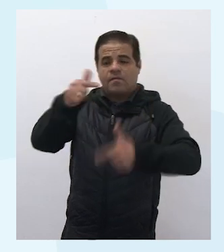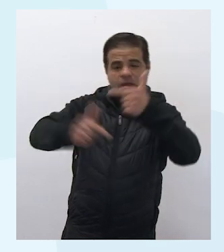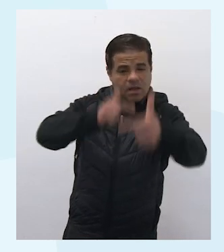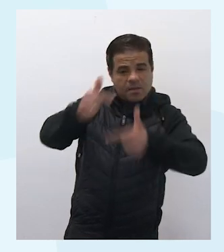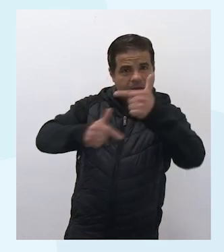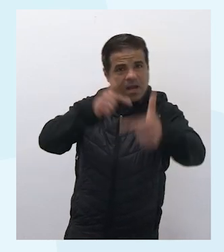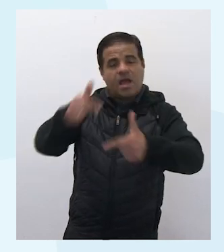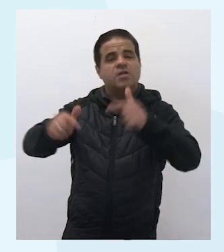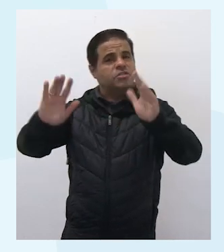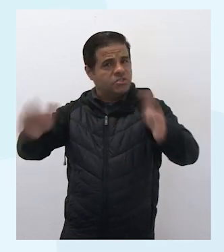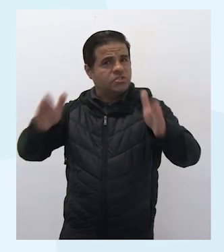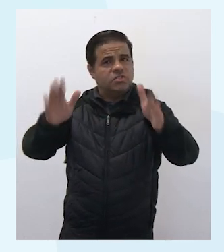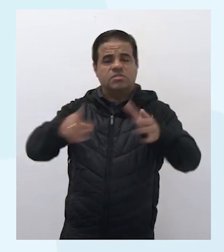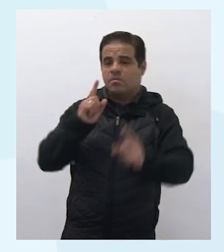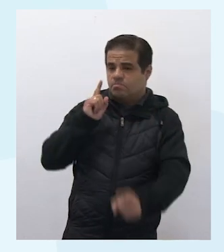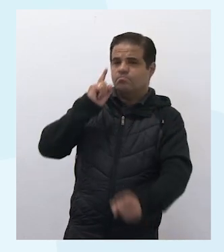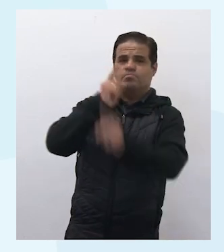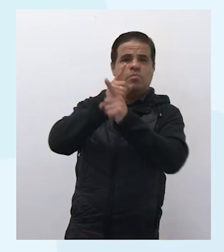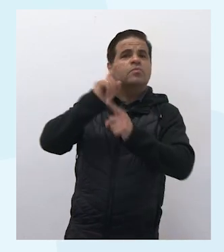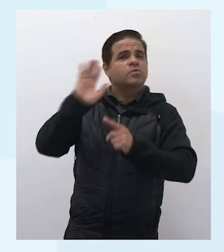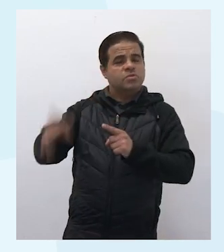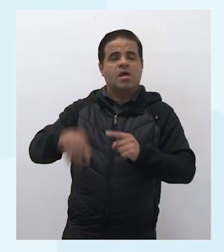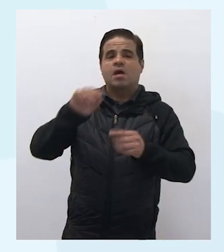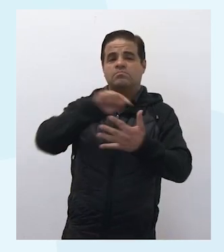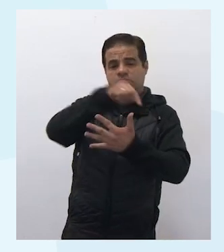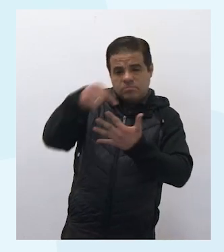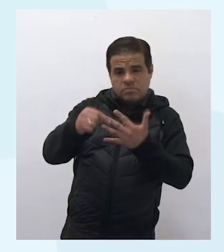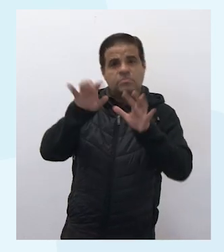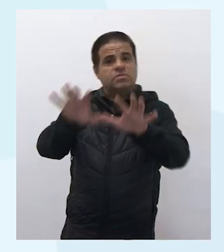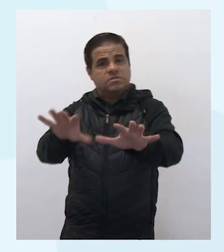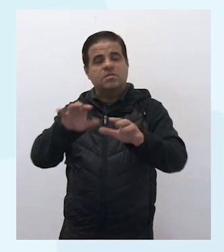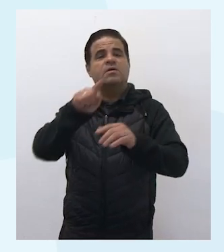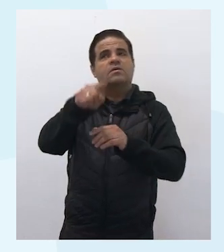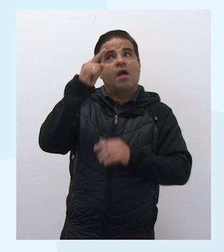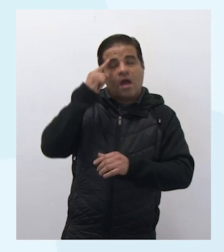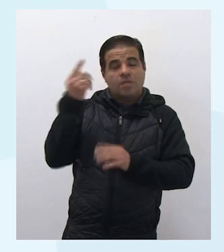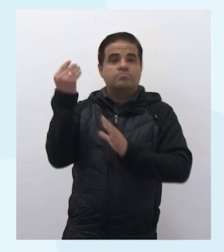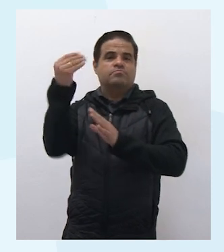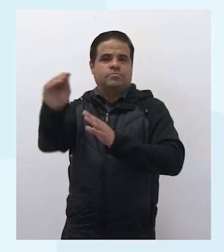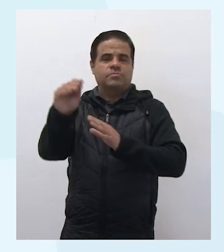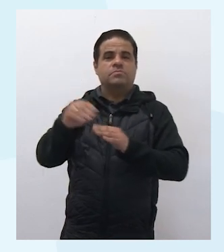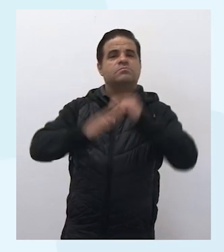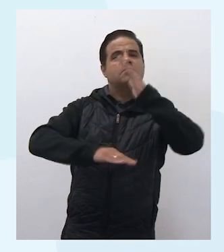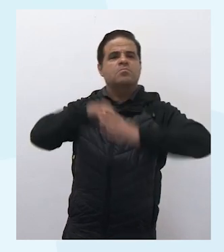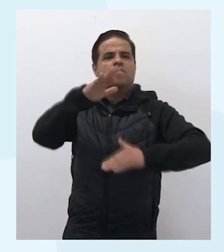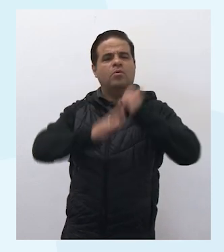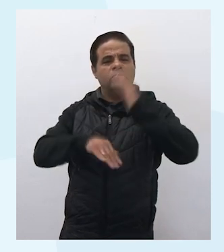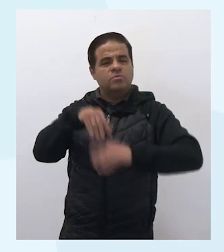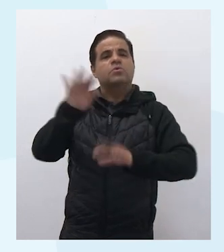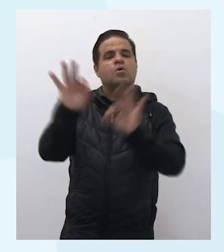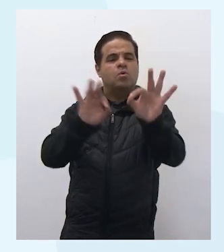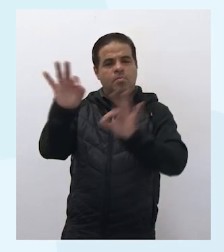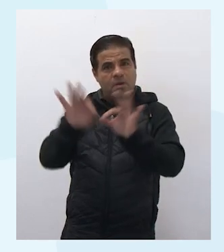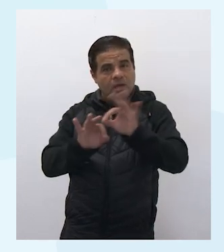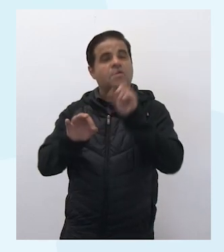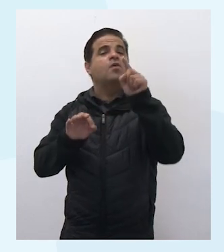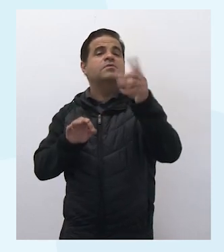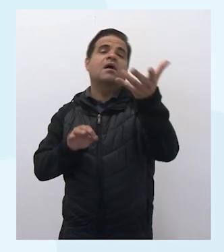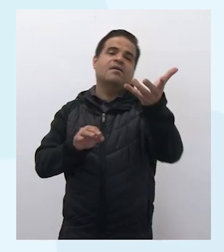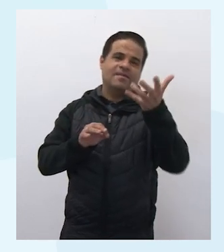trabalhar, já identificou as causas e aí você vai colocar em prática o plano que